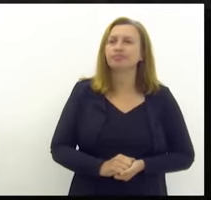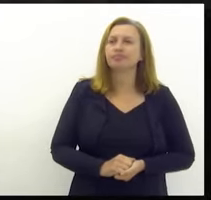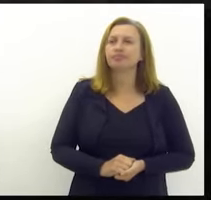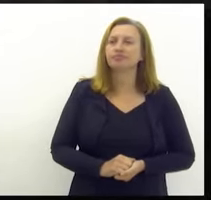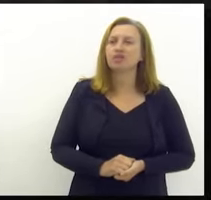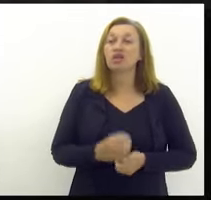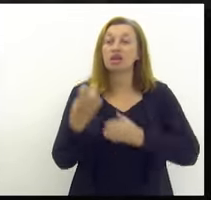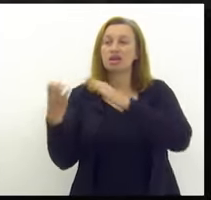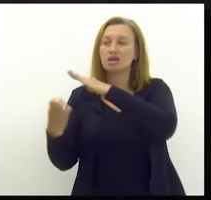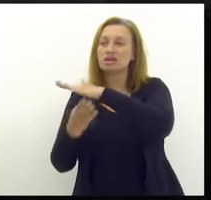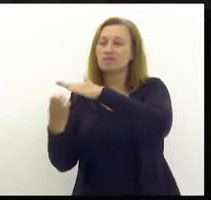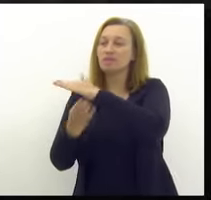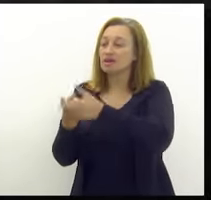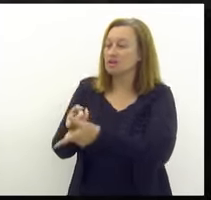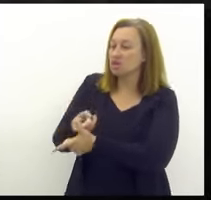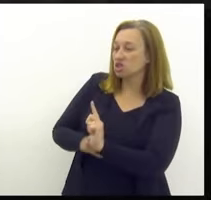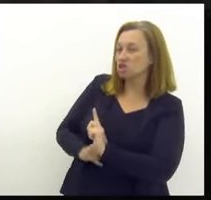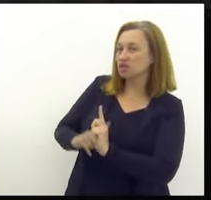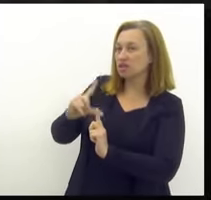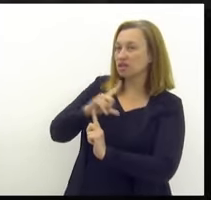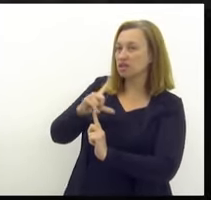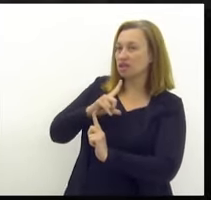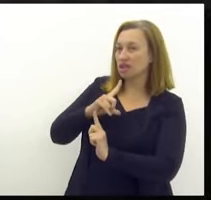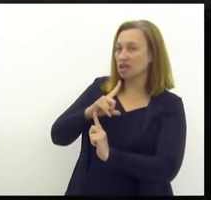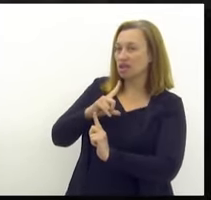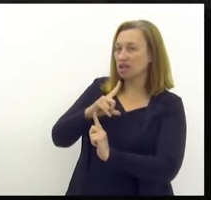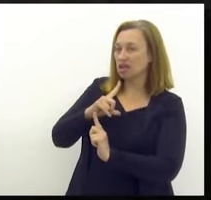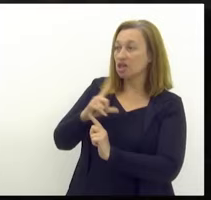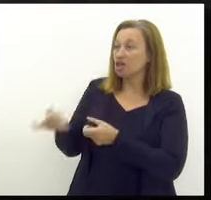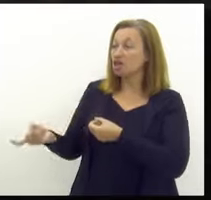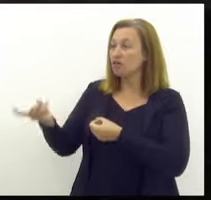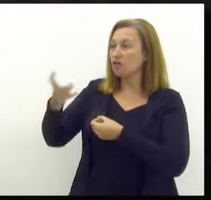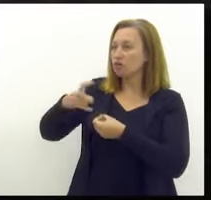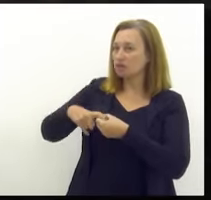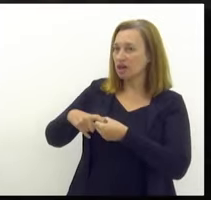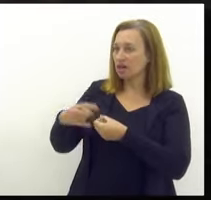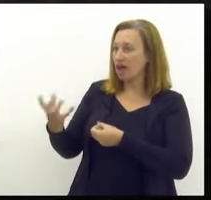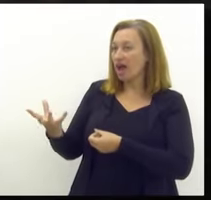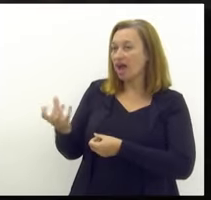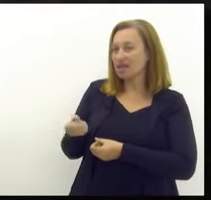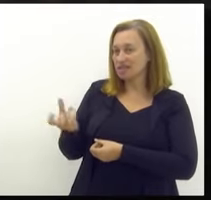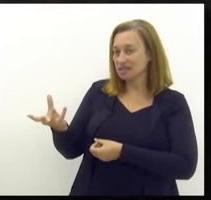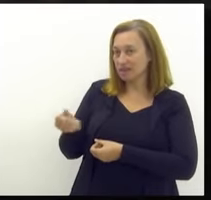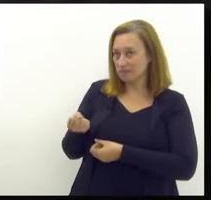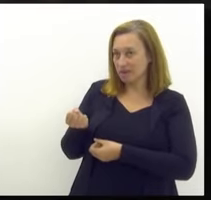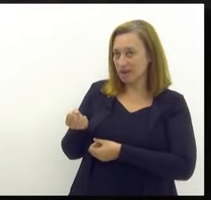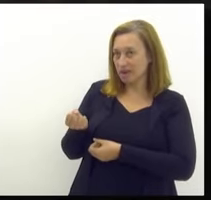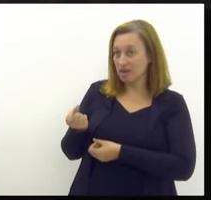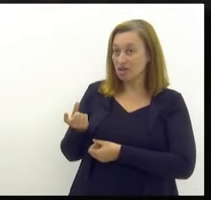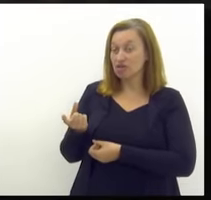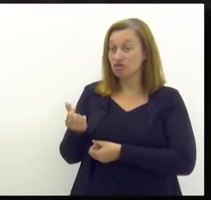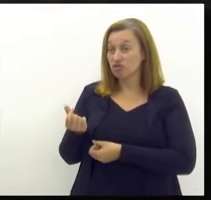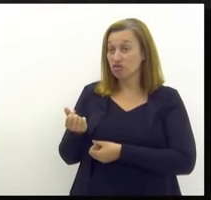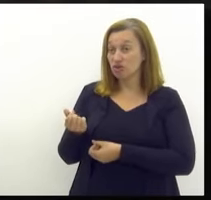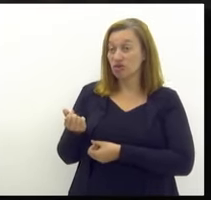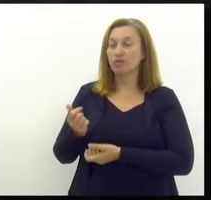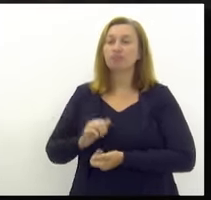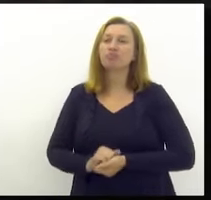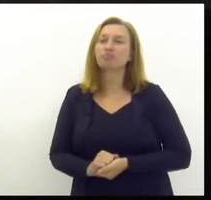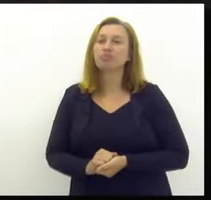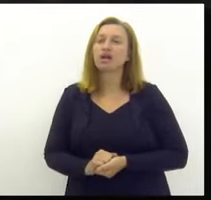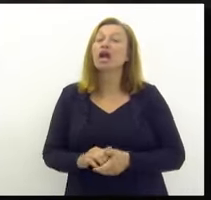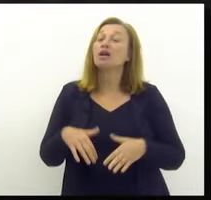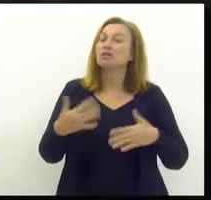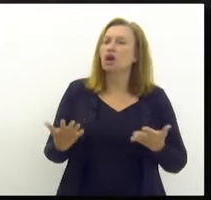empresas devedoras que voltaram a receber benefícios fiscais do Governo do Estado ou seja